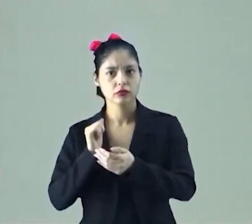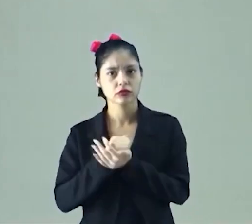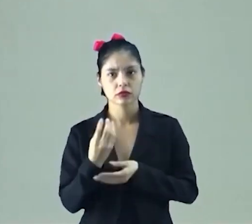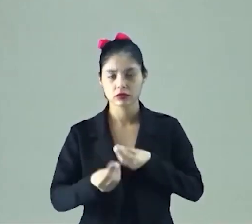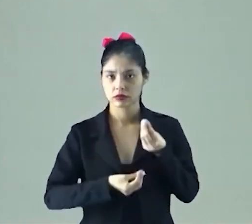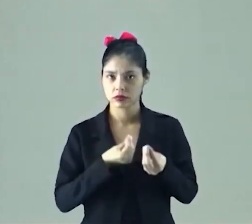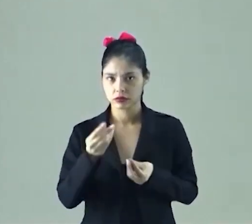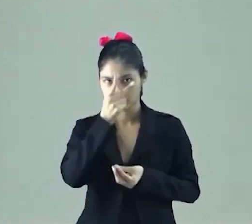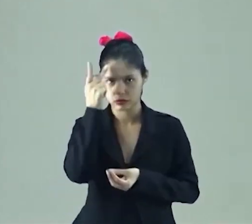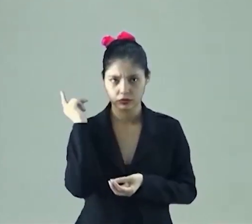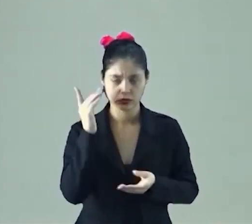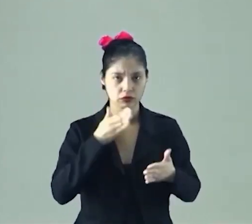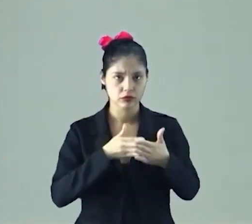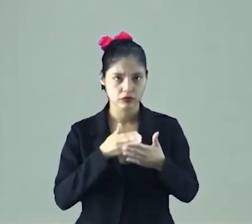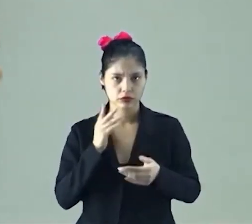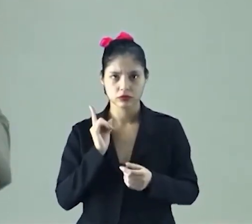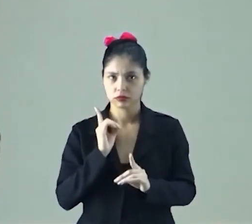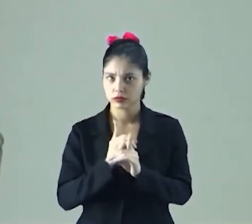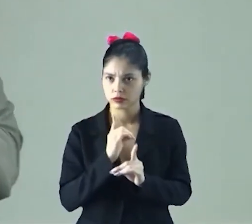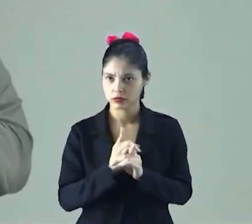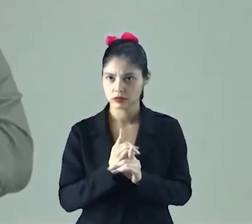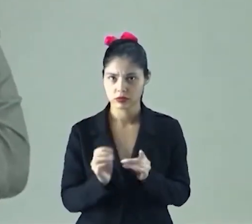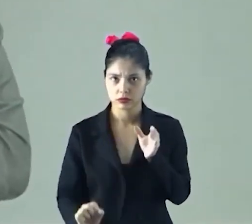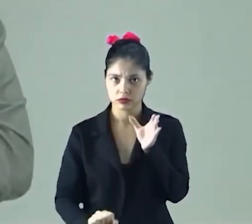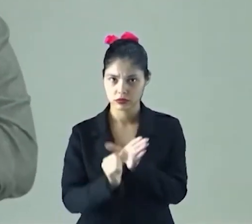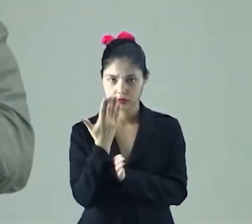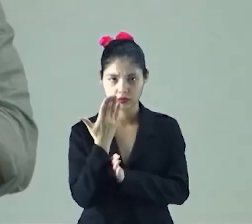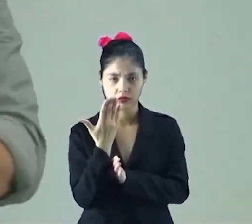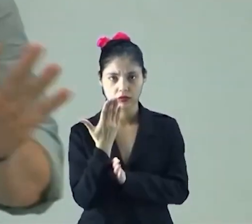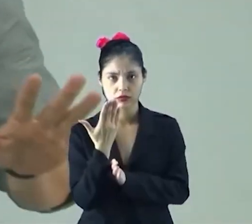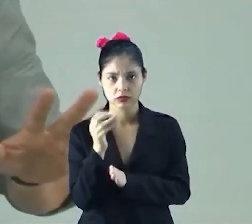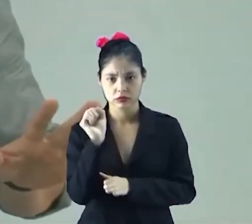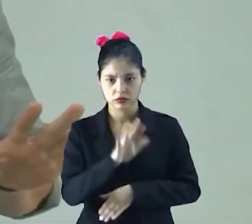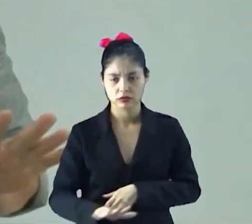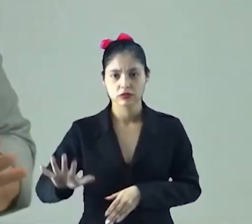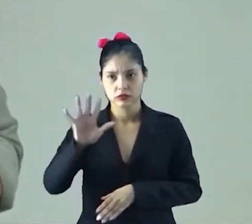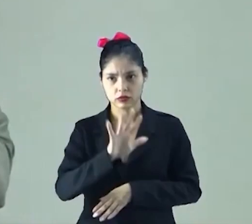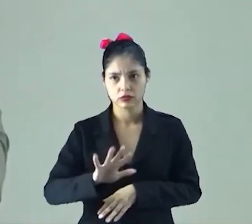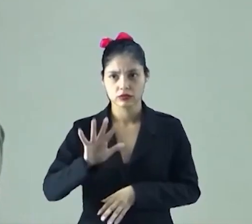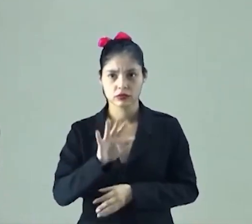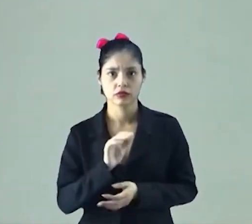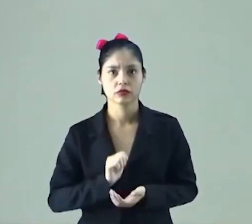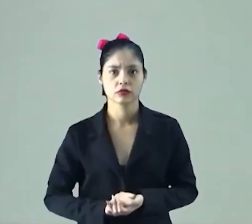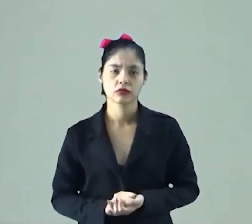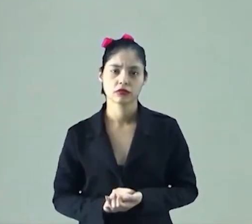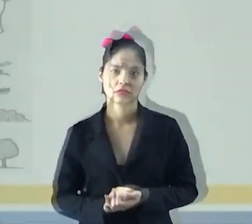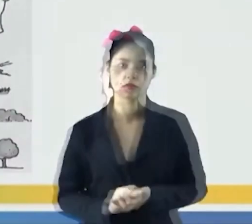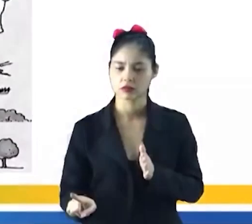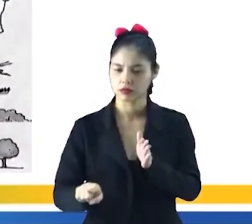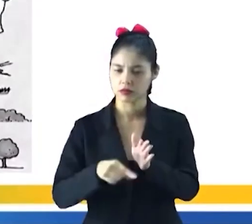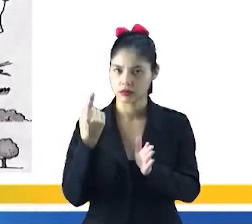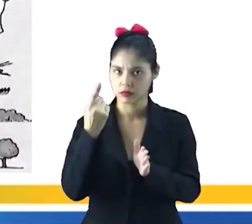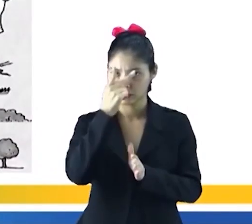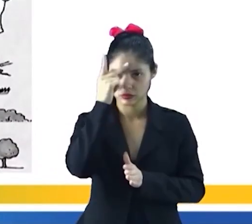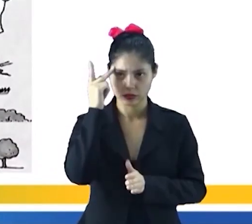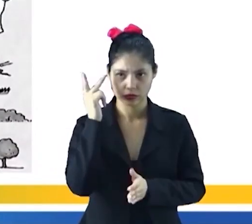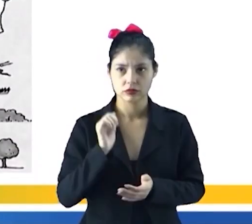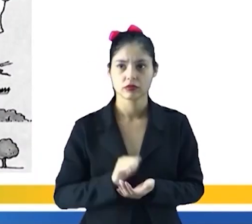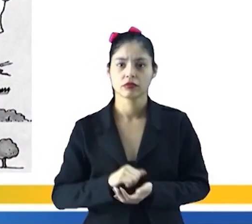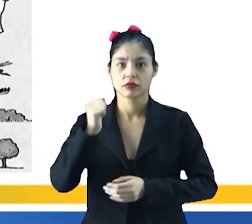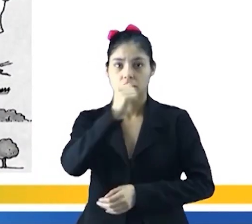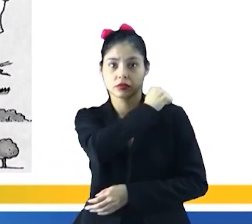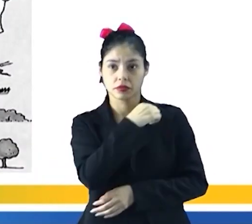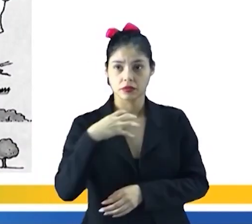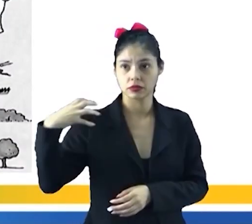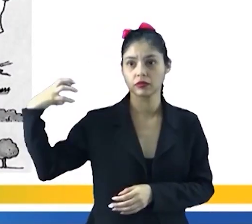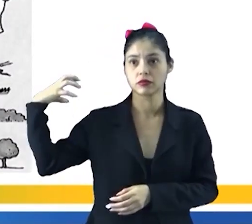pessoas tentavam identificar o surgimento dos organismos num espaço. Mas isso é um outro spoiler. A primeira pessoa, né, Aristóteles